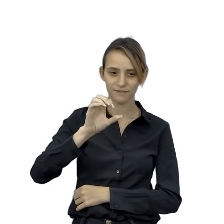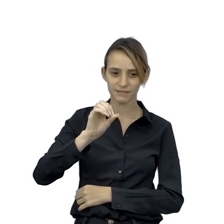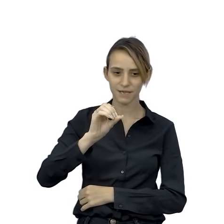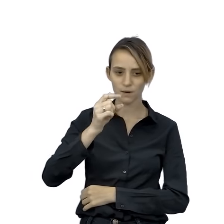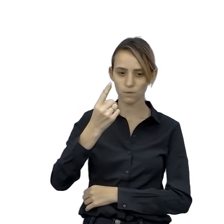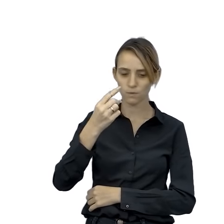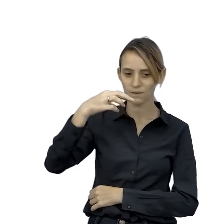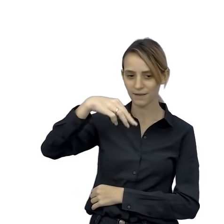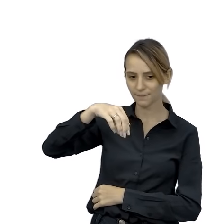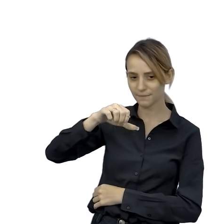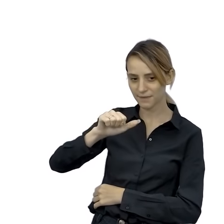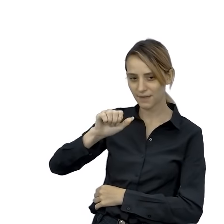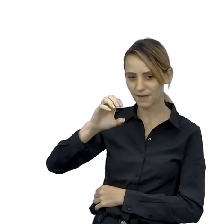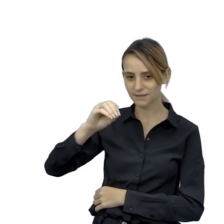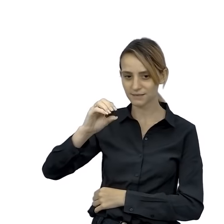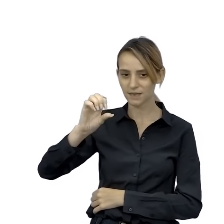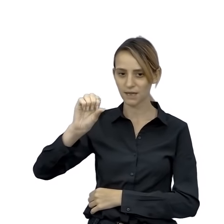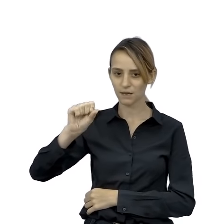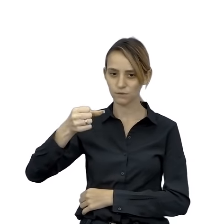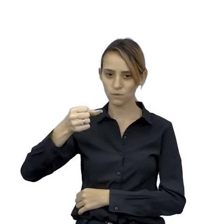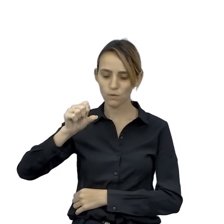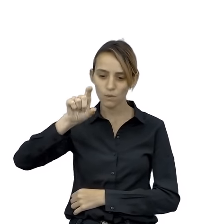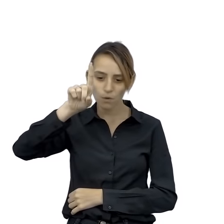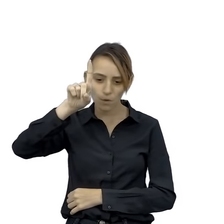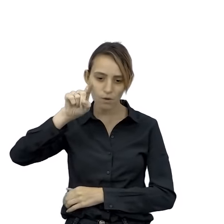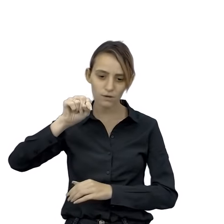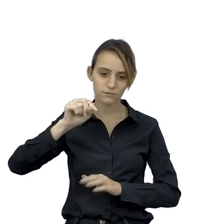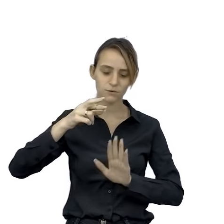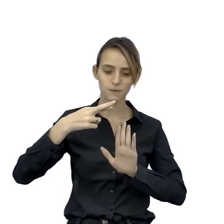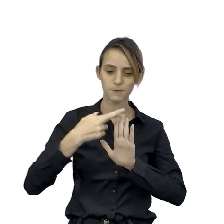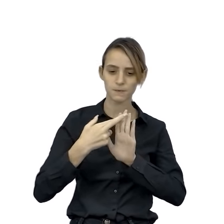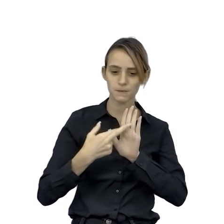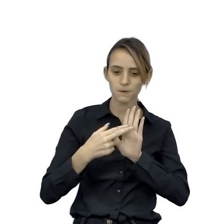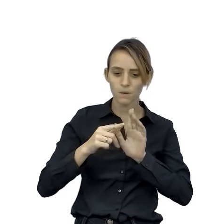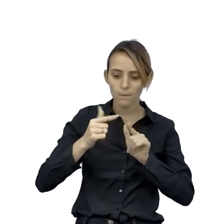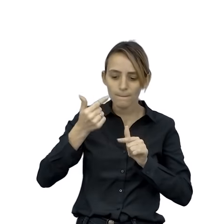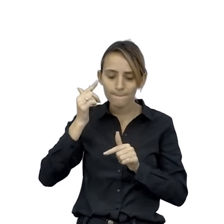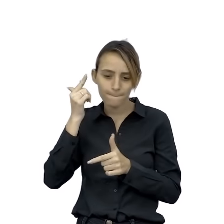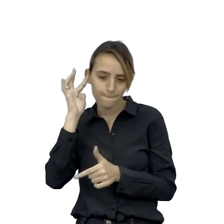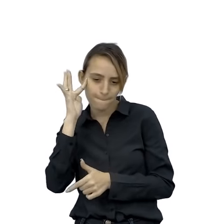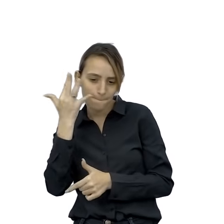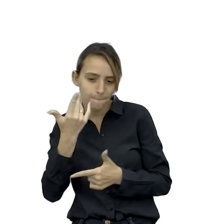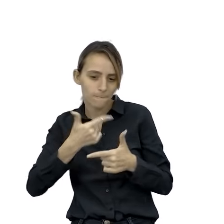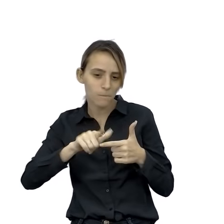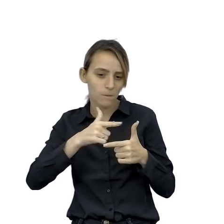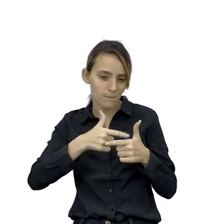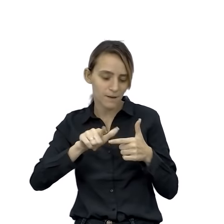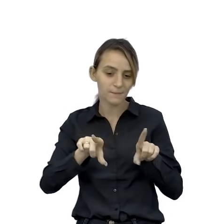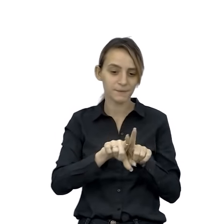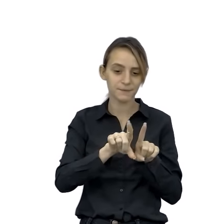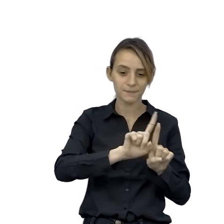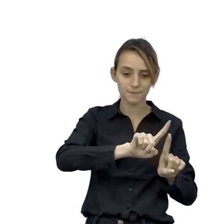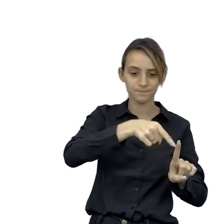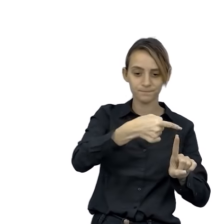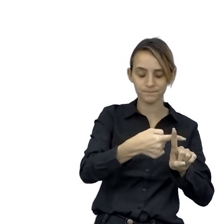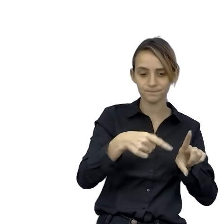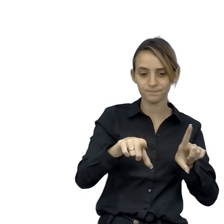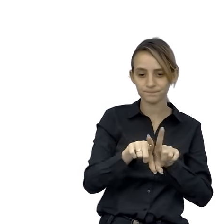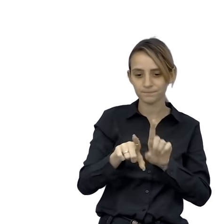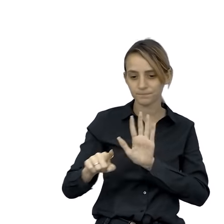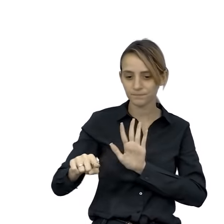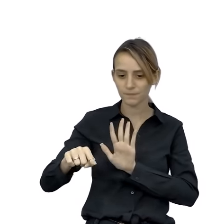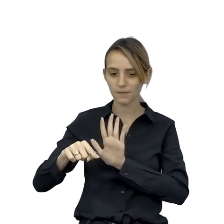AIF01MA08, essa habilidade aí aborda a resolução de problemas de adição e de subtração, trazendo aí